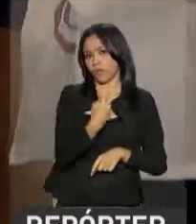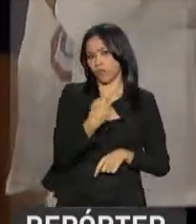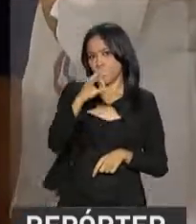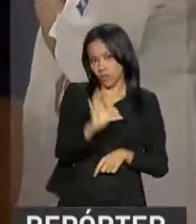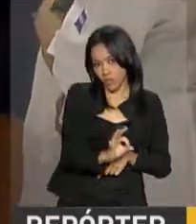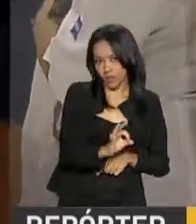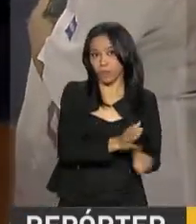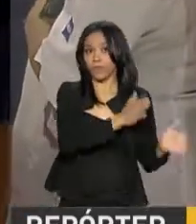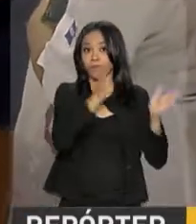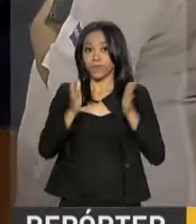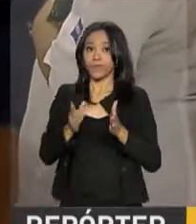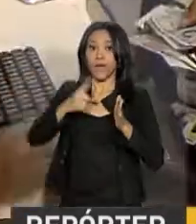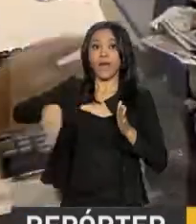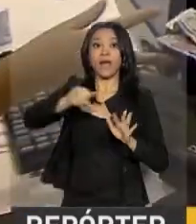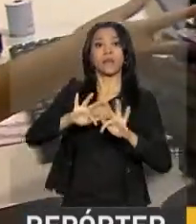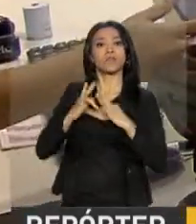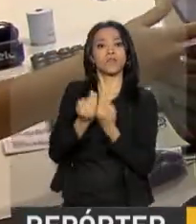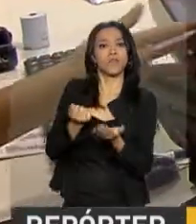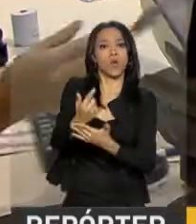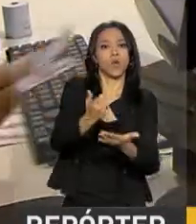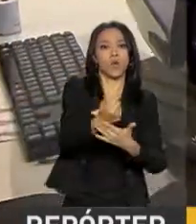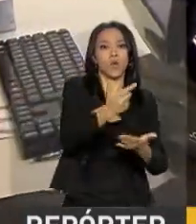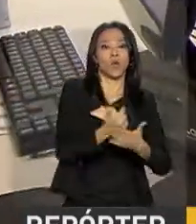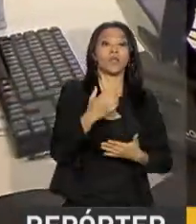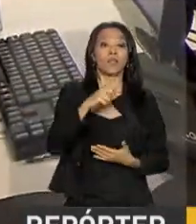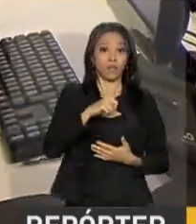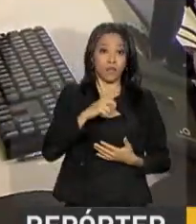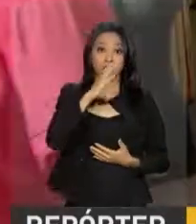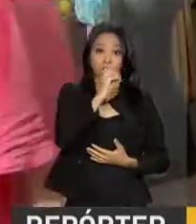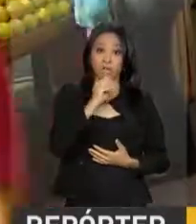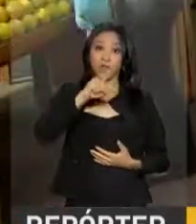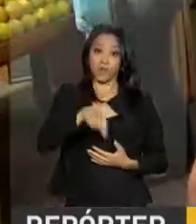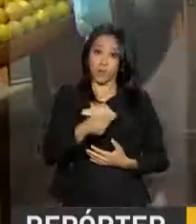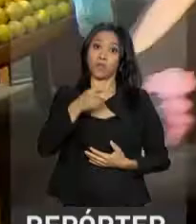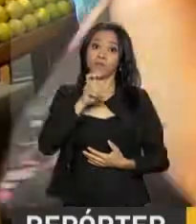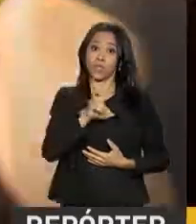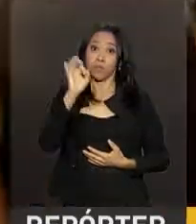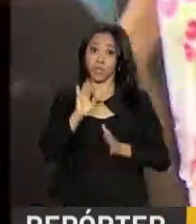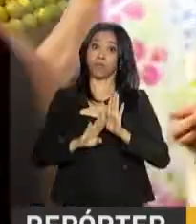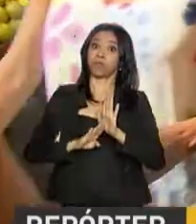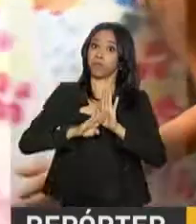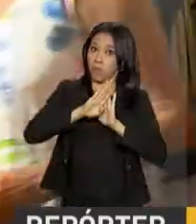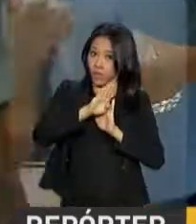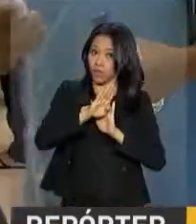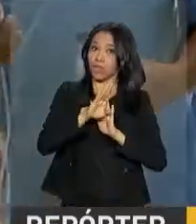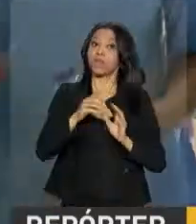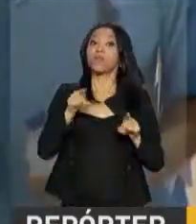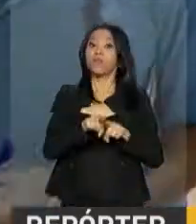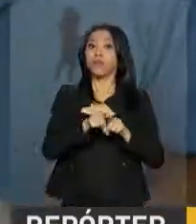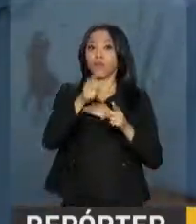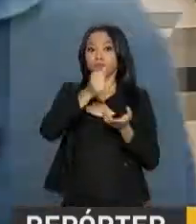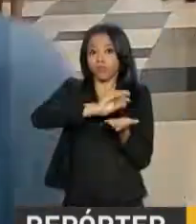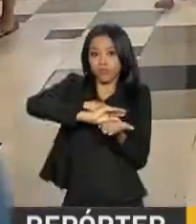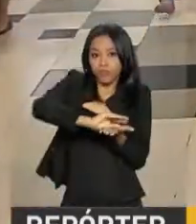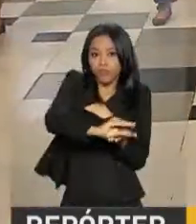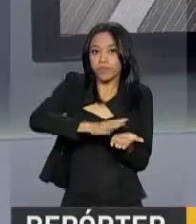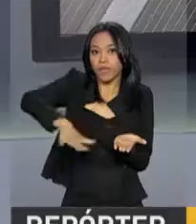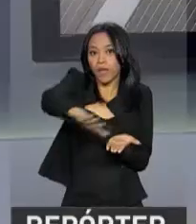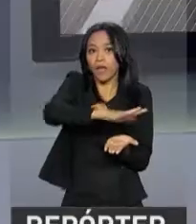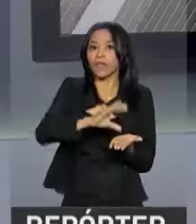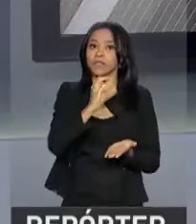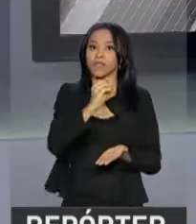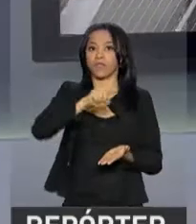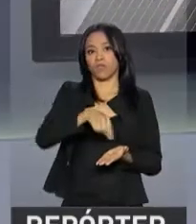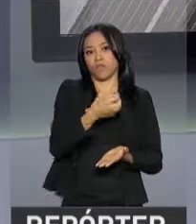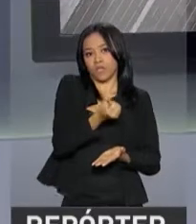o consumo das famílias teve alta de 0,5 por cento e os investimentos subiram 0,6 por cento